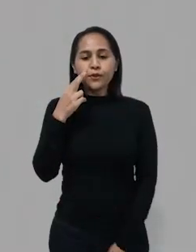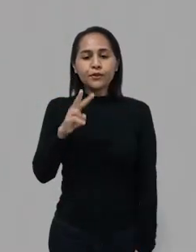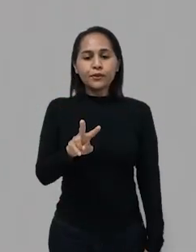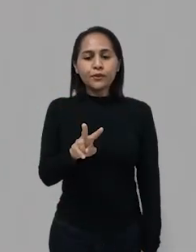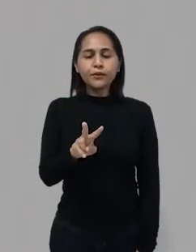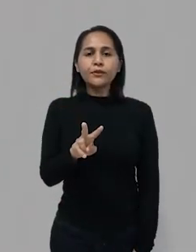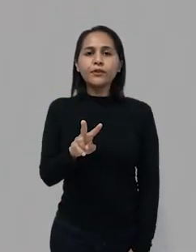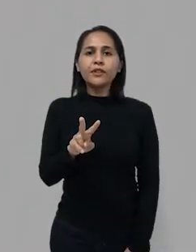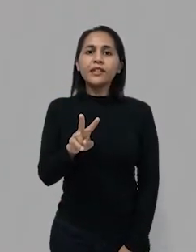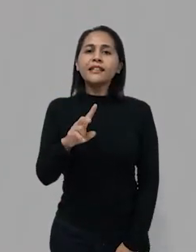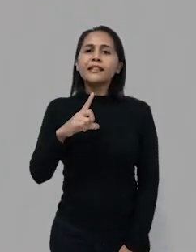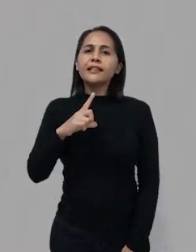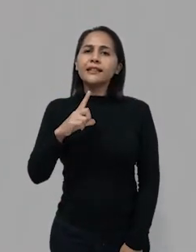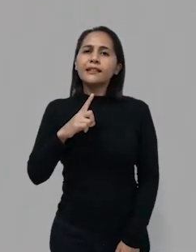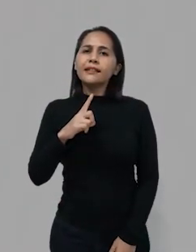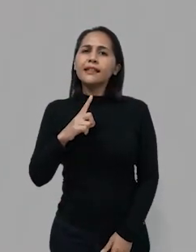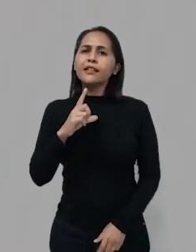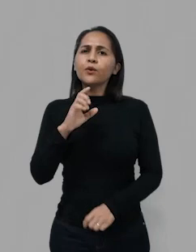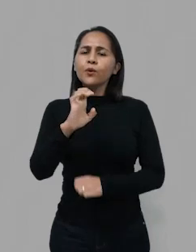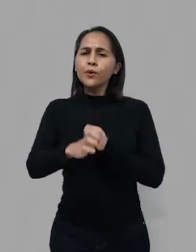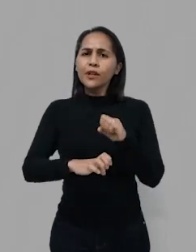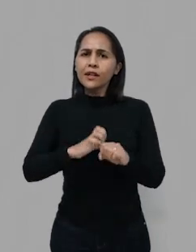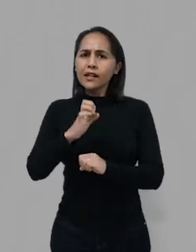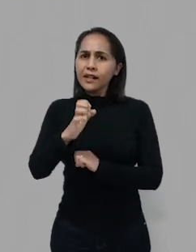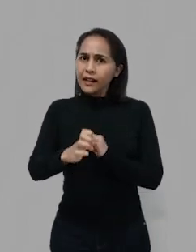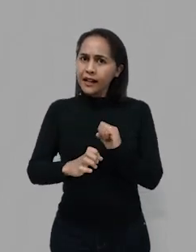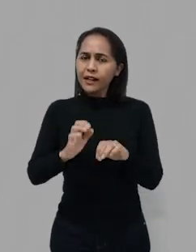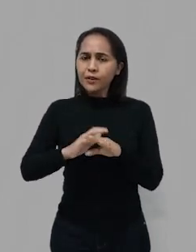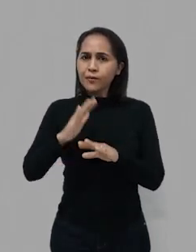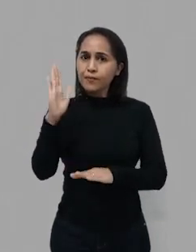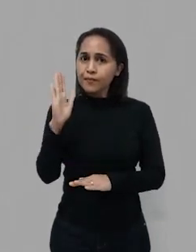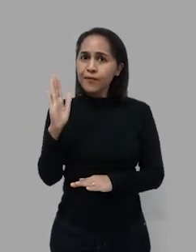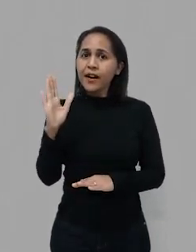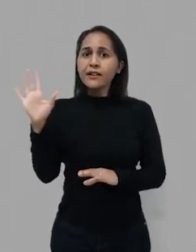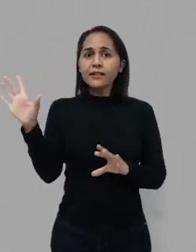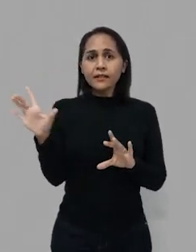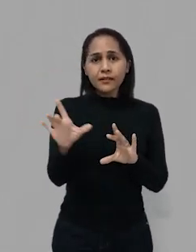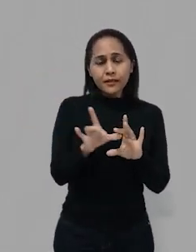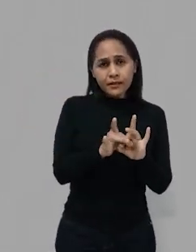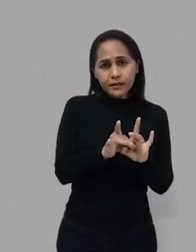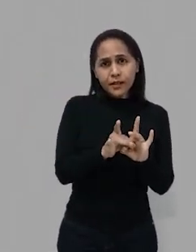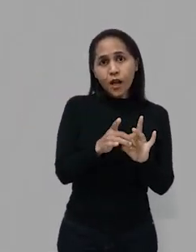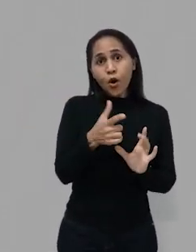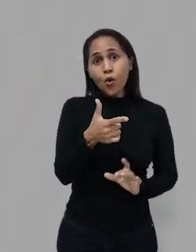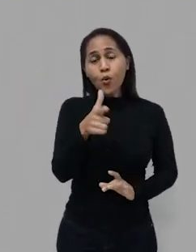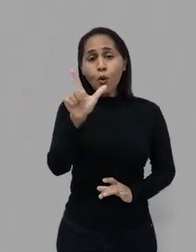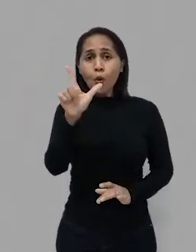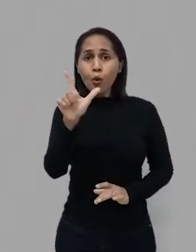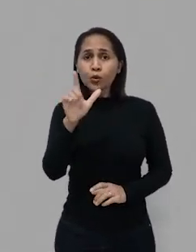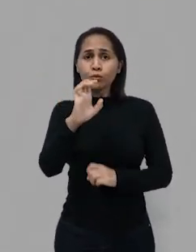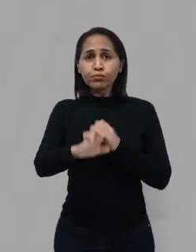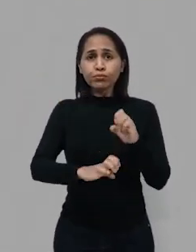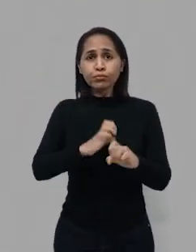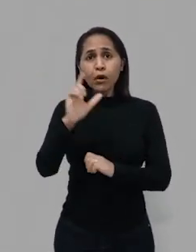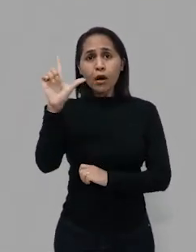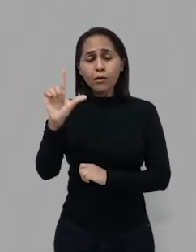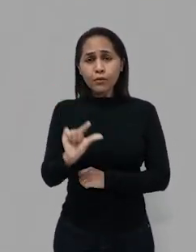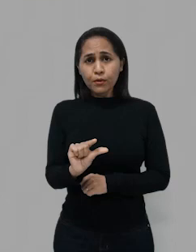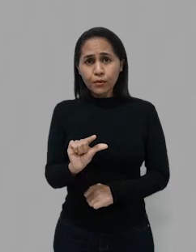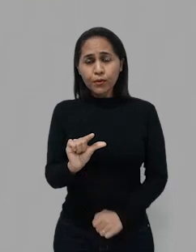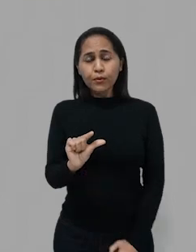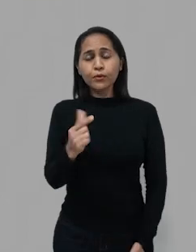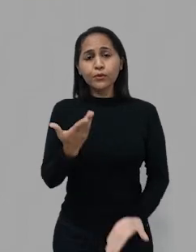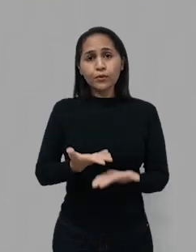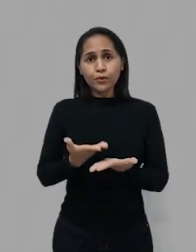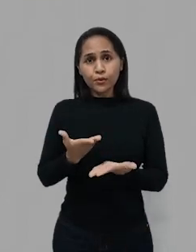muito eletronegativo, que vai puxar os elétrons para si, e outros elementos pouco eletronegativos.